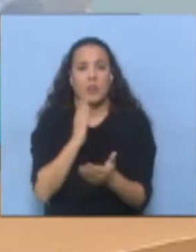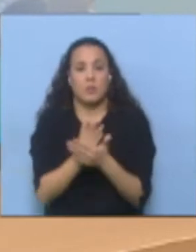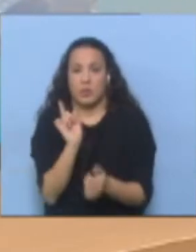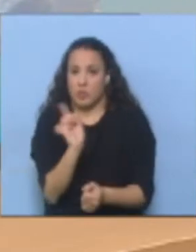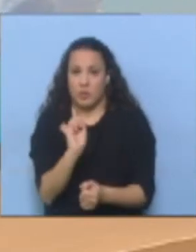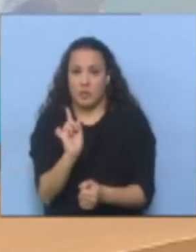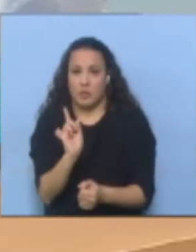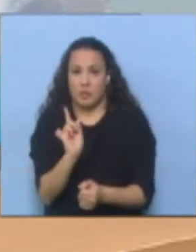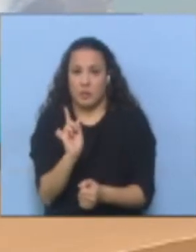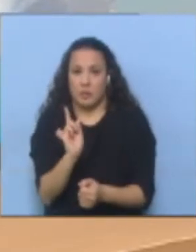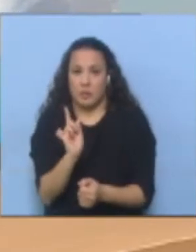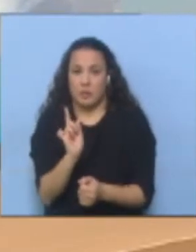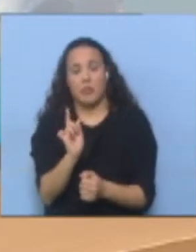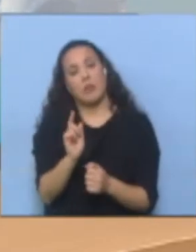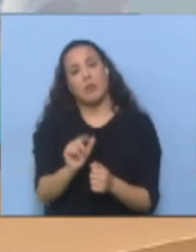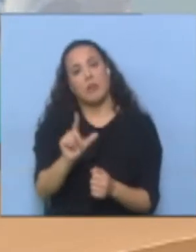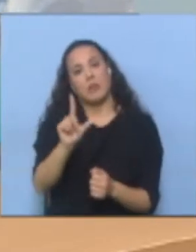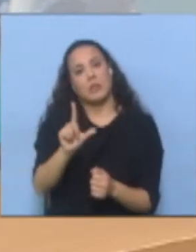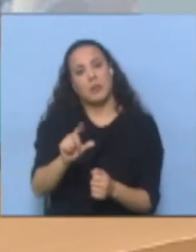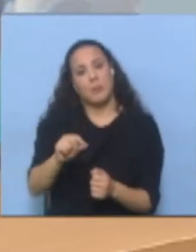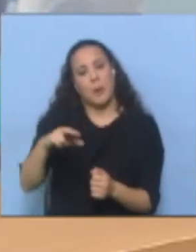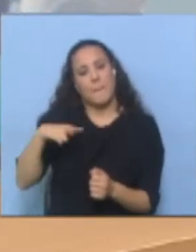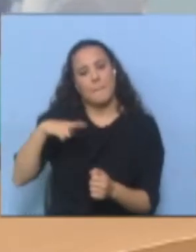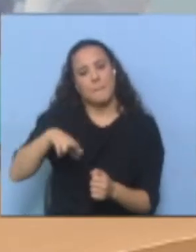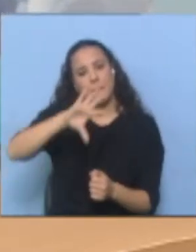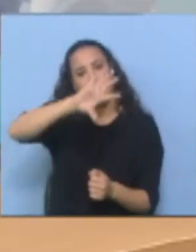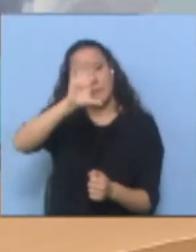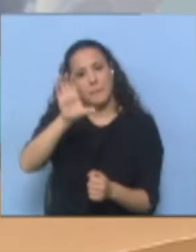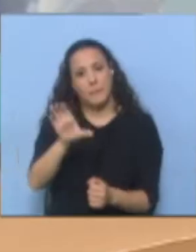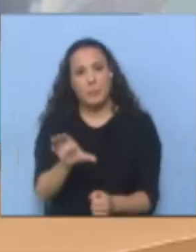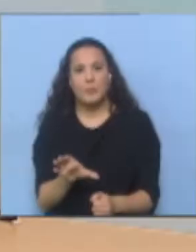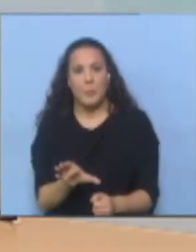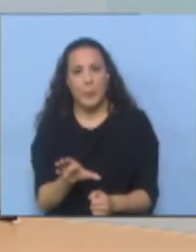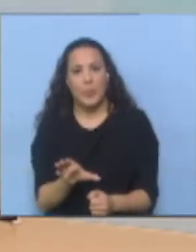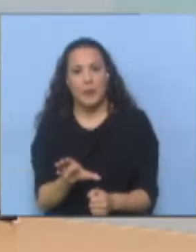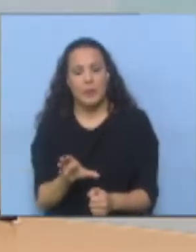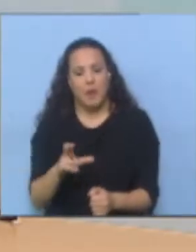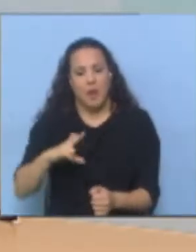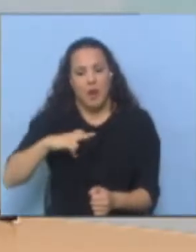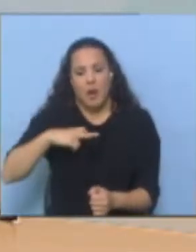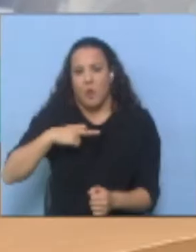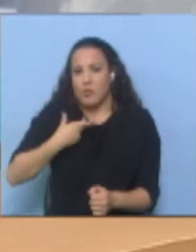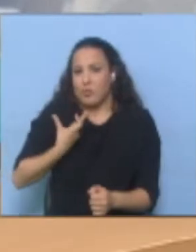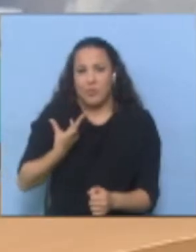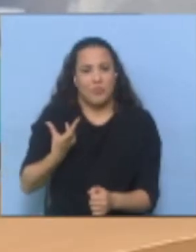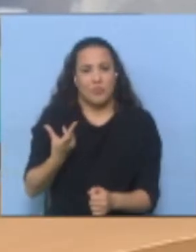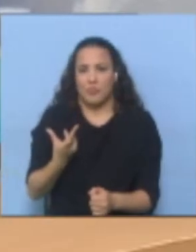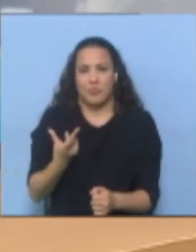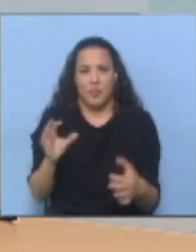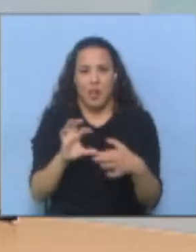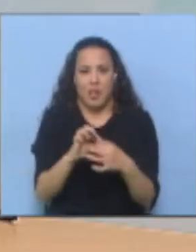também a este país que é muito diverso e tem muito para mostrar, não é? E tem uma riqueza imensa em termos turísticos. E se